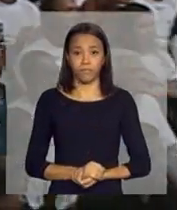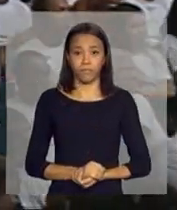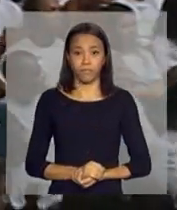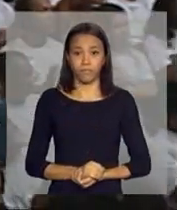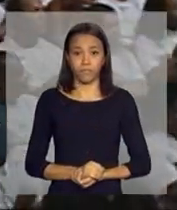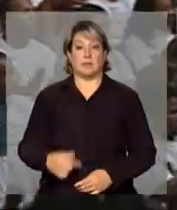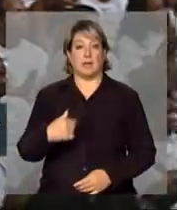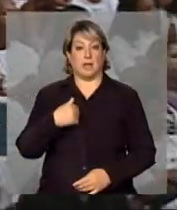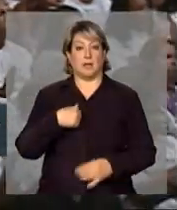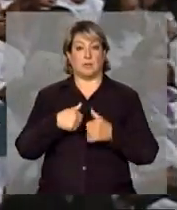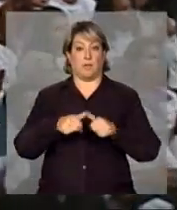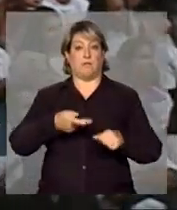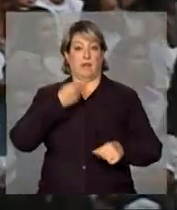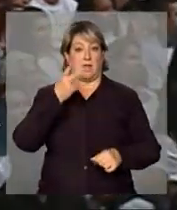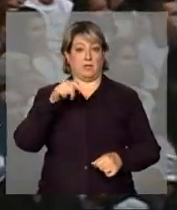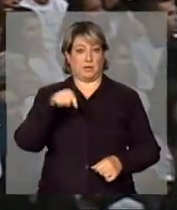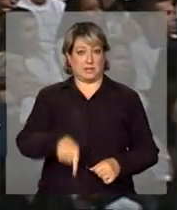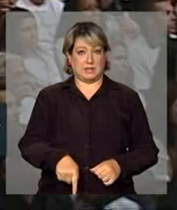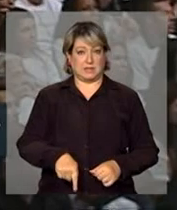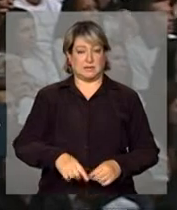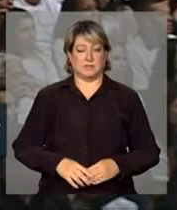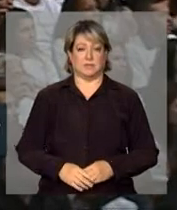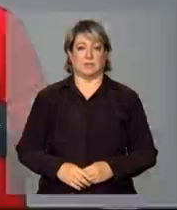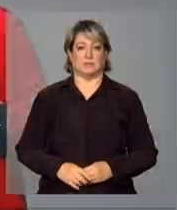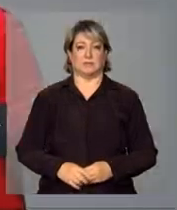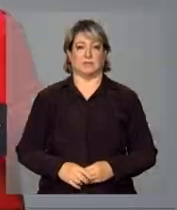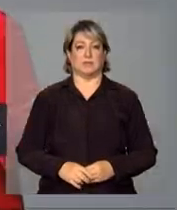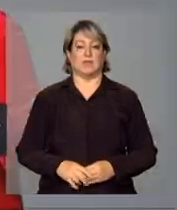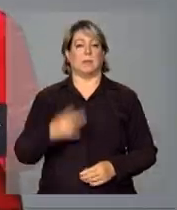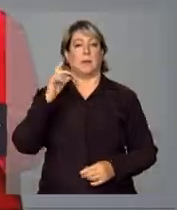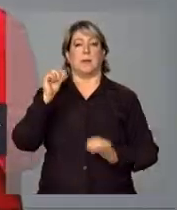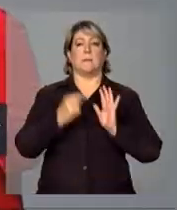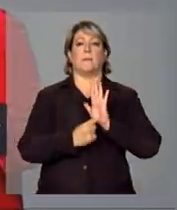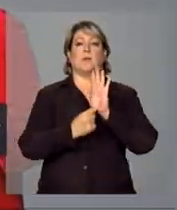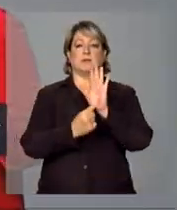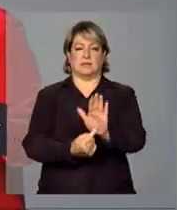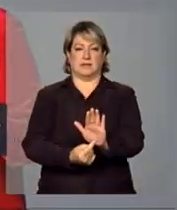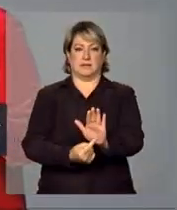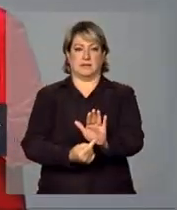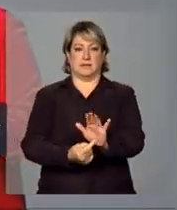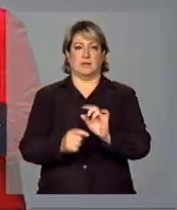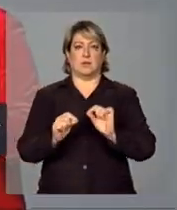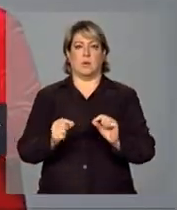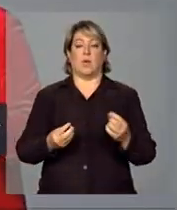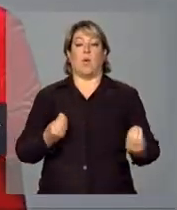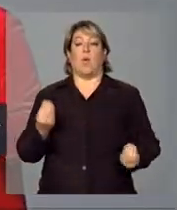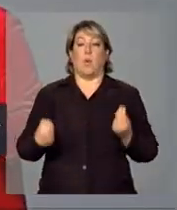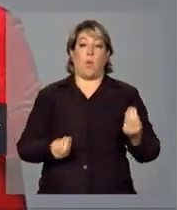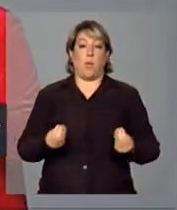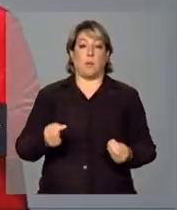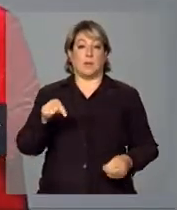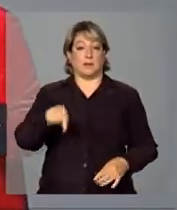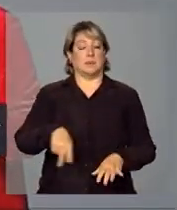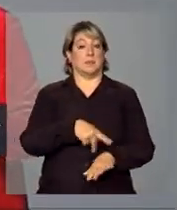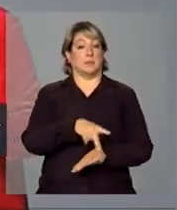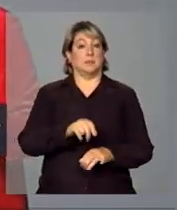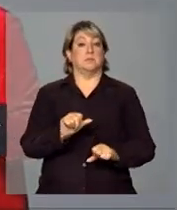E eu estou citando isso para mostrar como que esse país